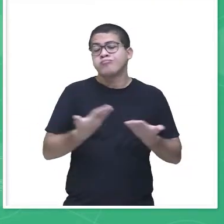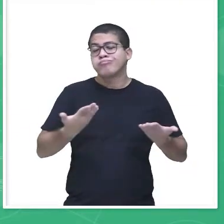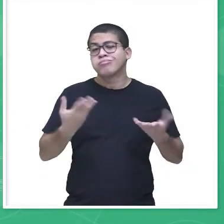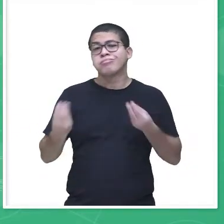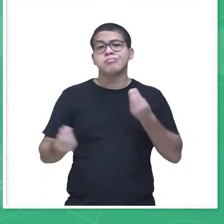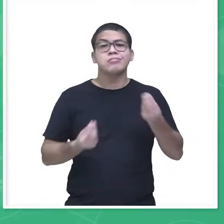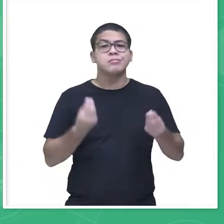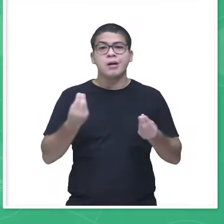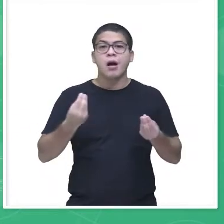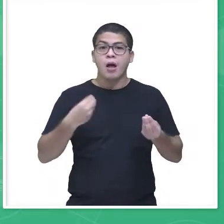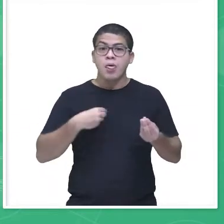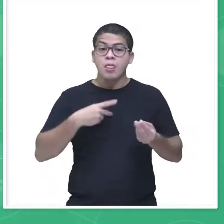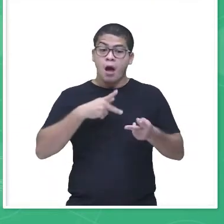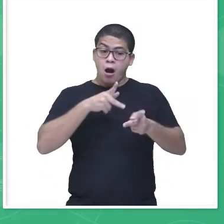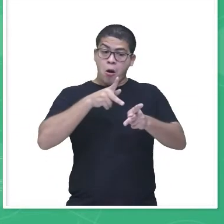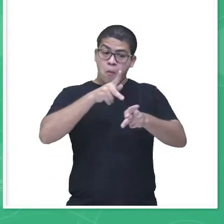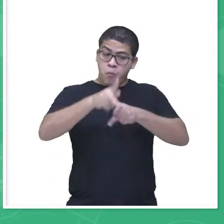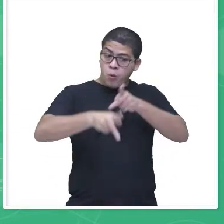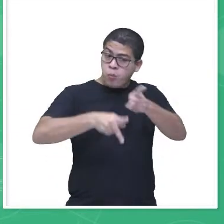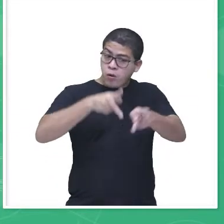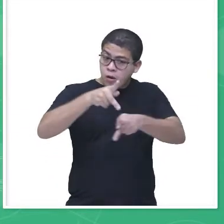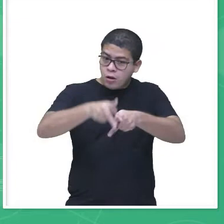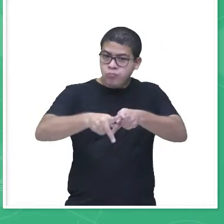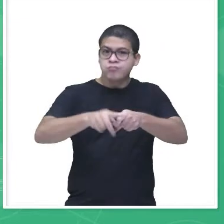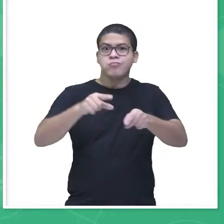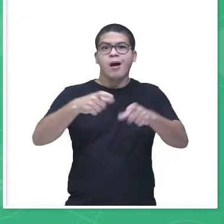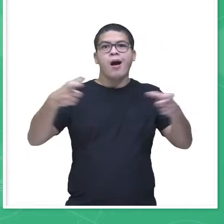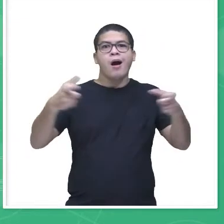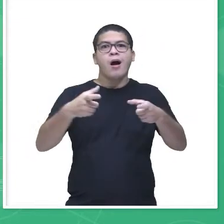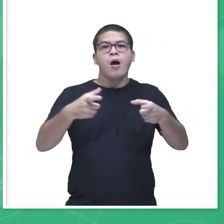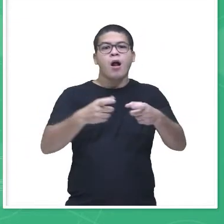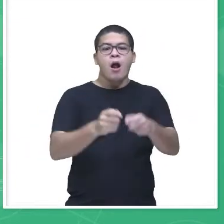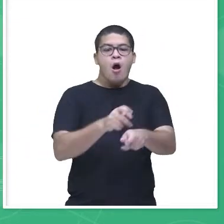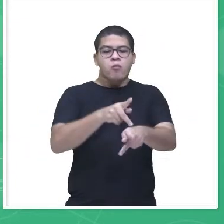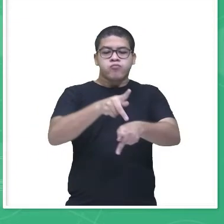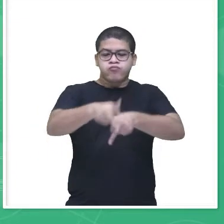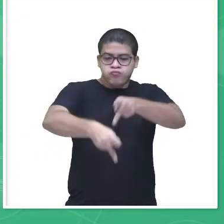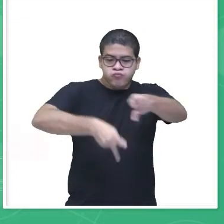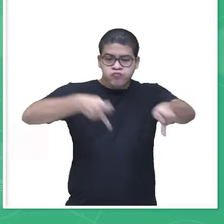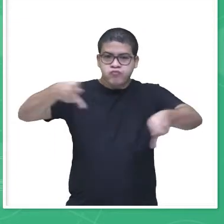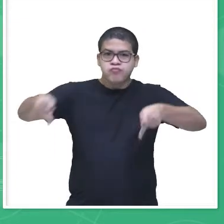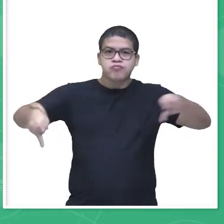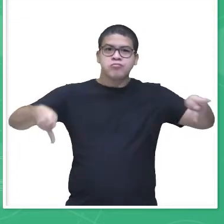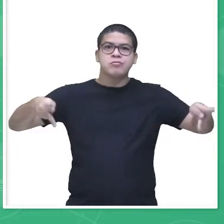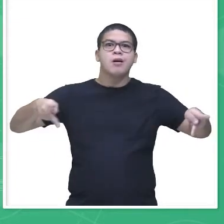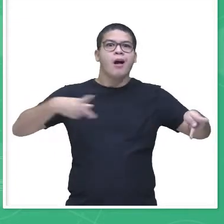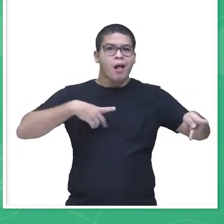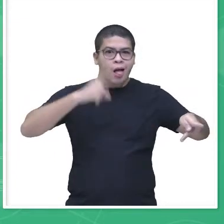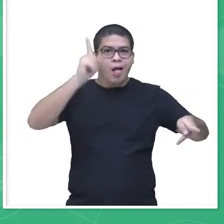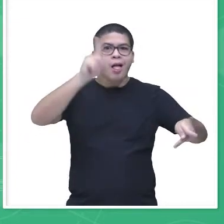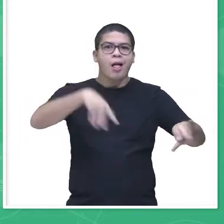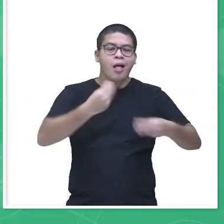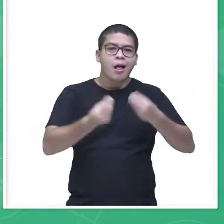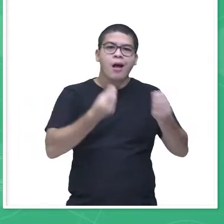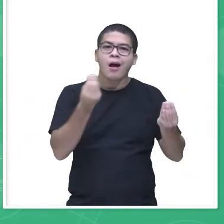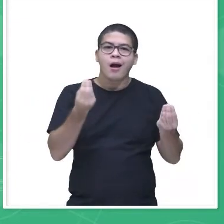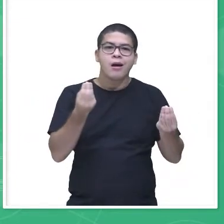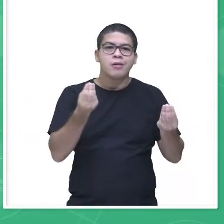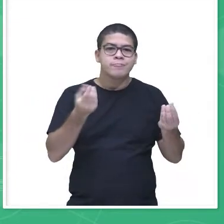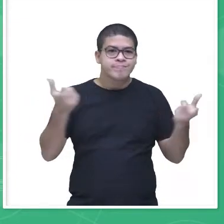crescimento populacional, pela desordenação urbana, né, e por vários fatores